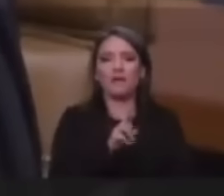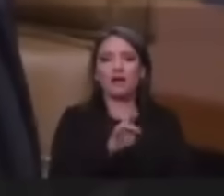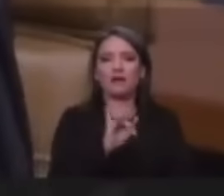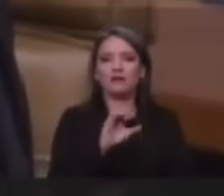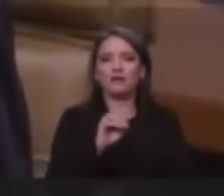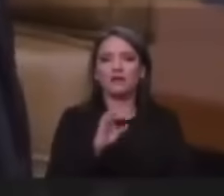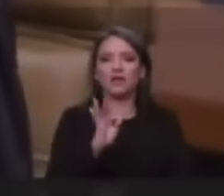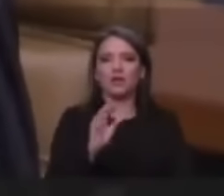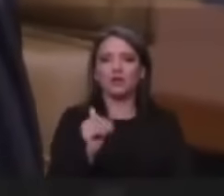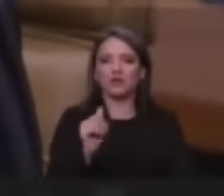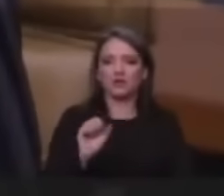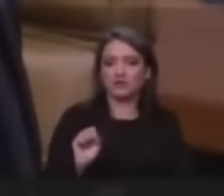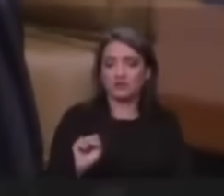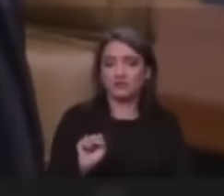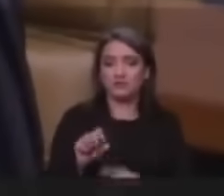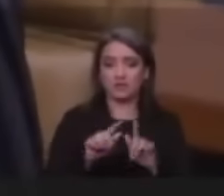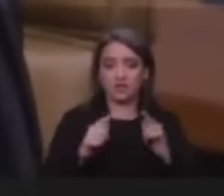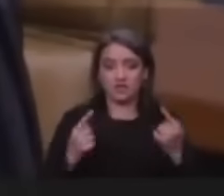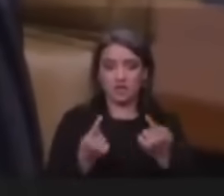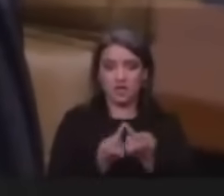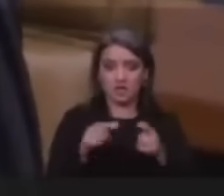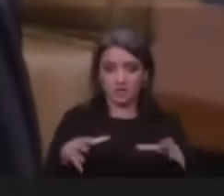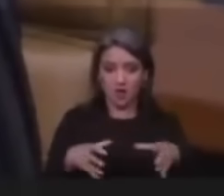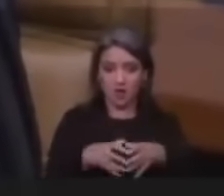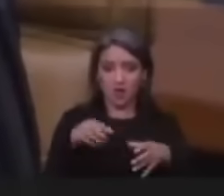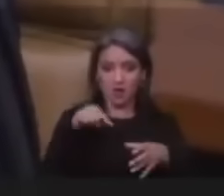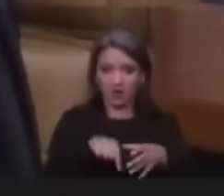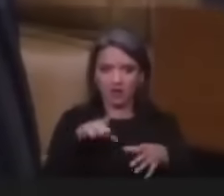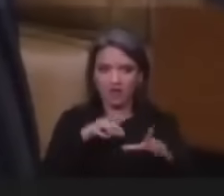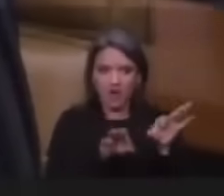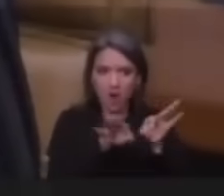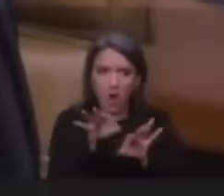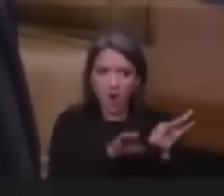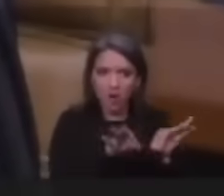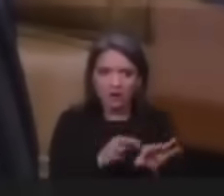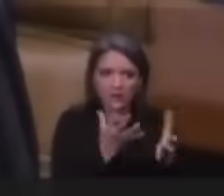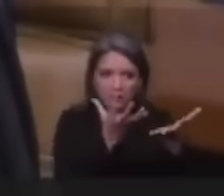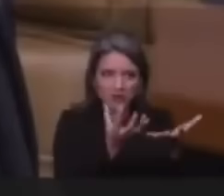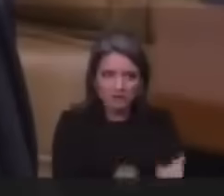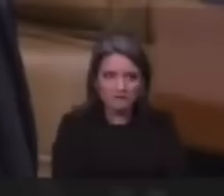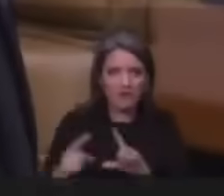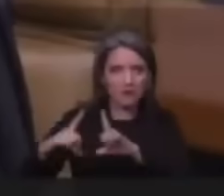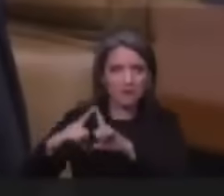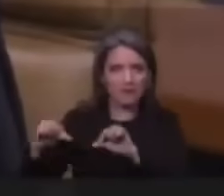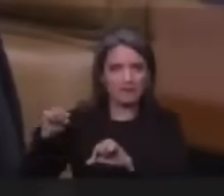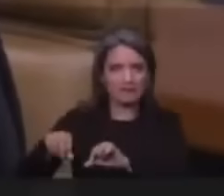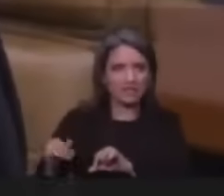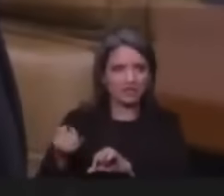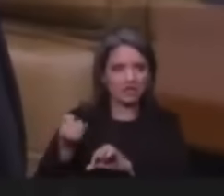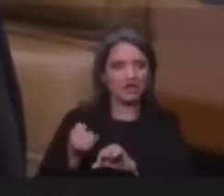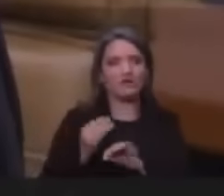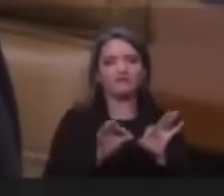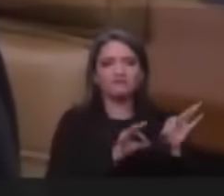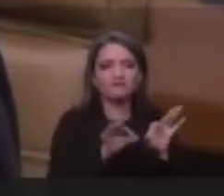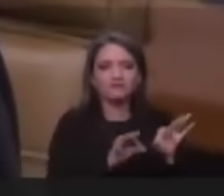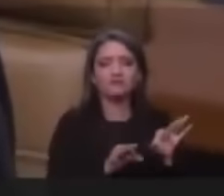o qual esse grupo denominado Patriotas organizou a vinda para Brasília em janeiro igualmente